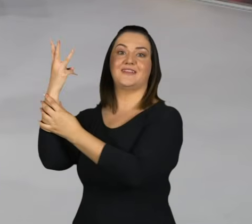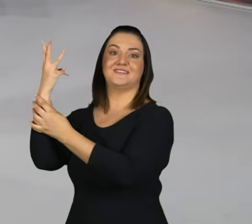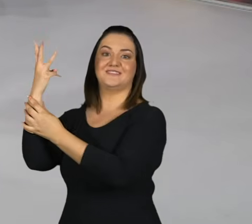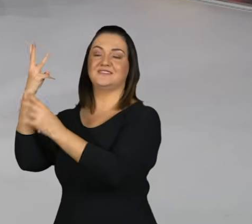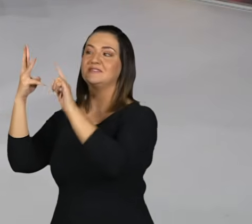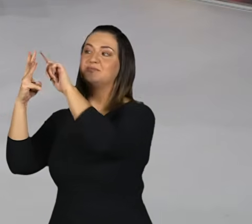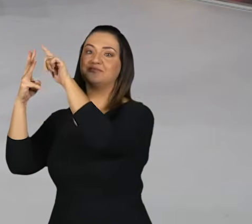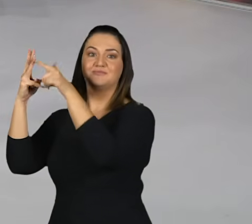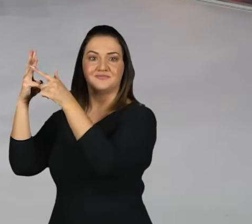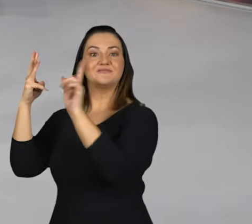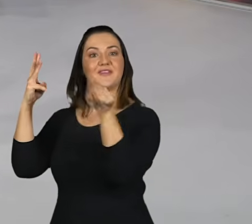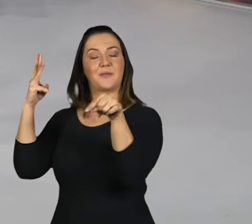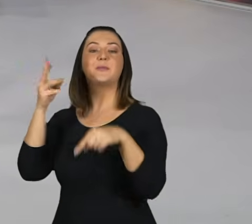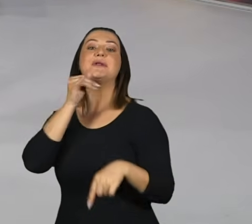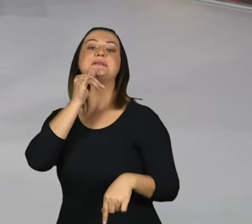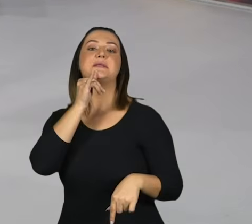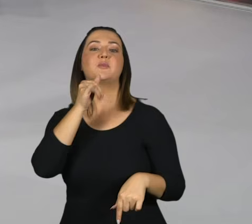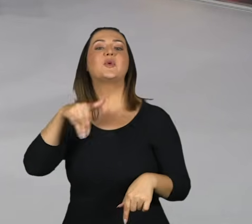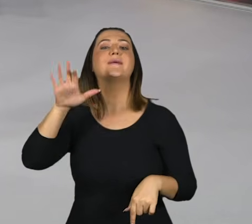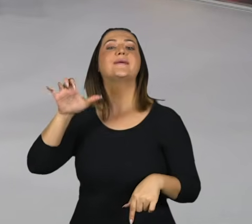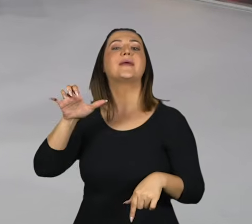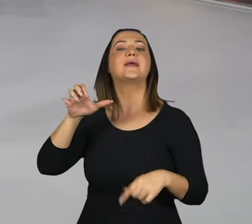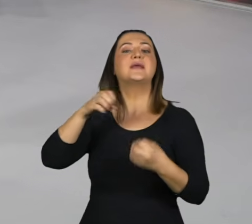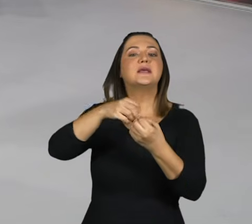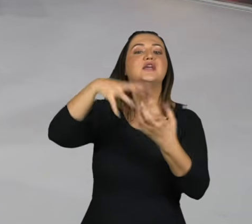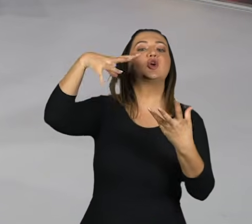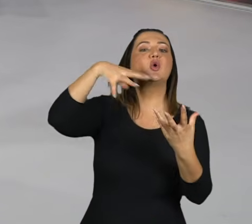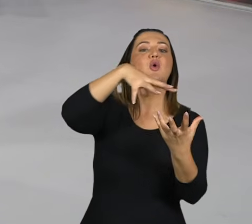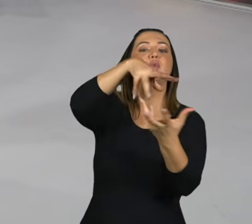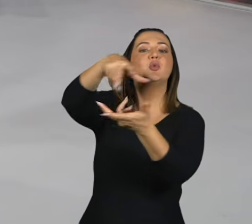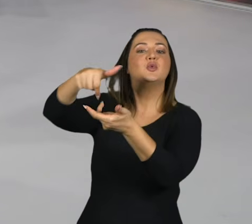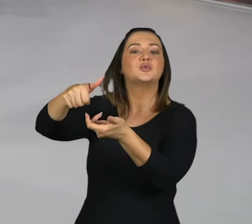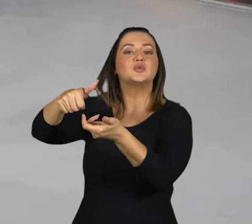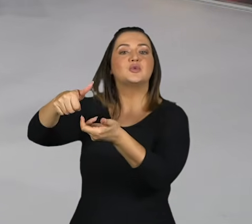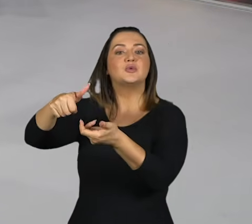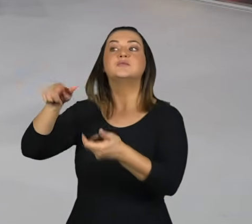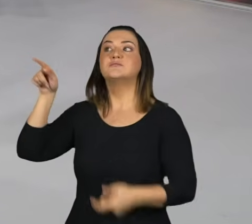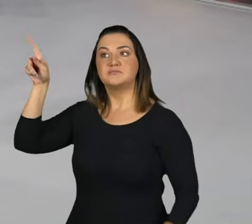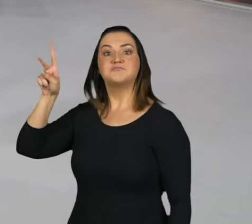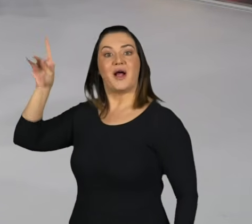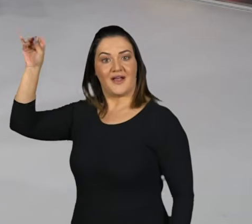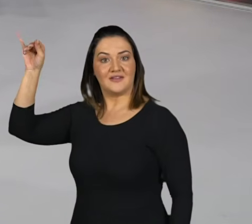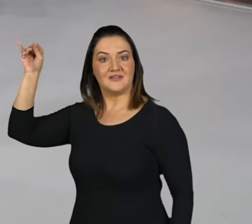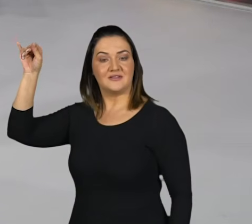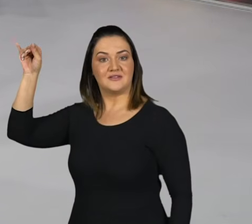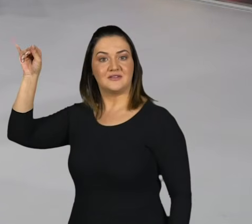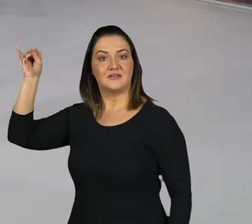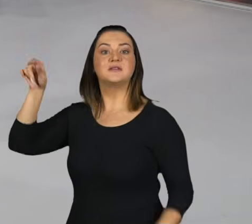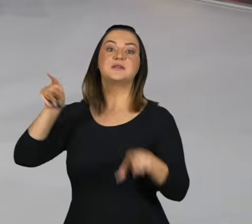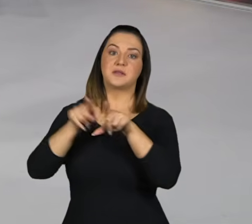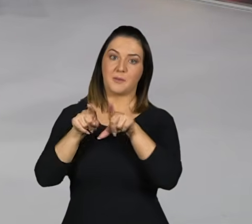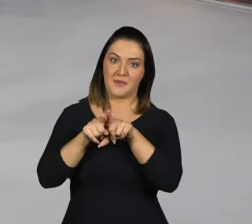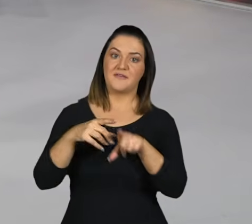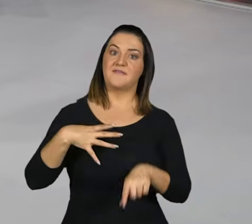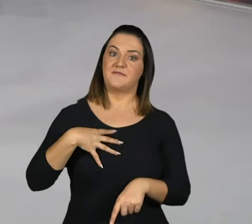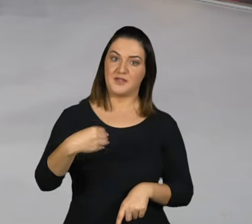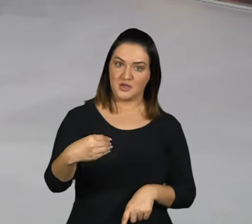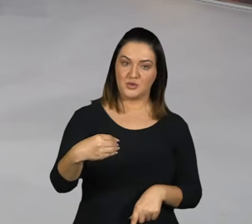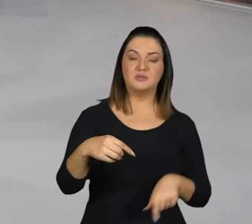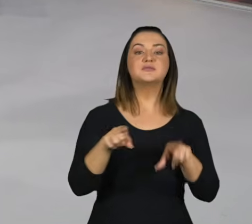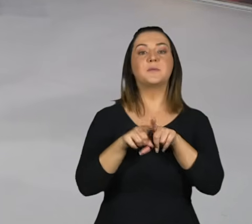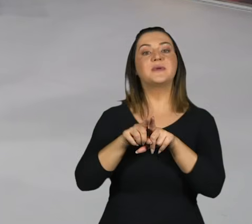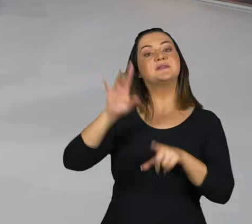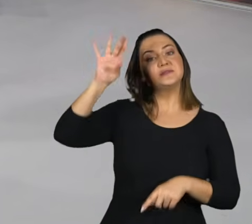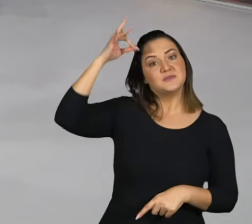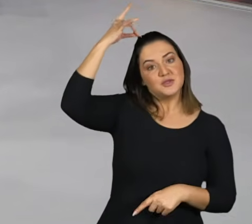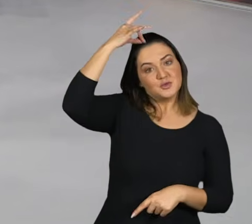trinitariana. Por exemplo, quem criou todas as coisas? Foi o Pai? Sim. Mas também foi o Filho? Sim. E também foi o Espírito Santo?